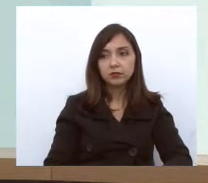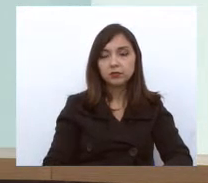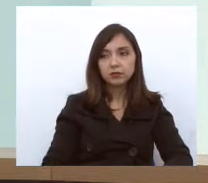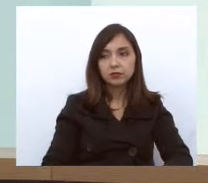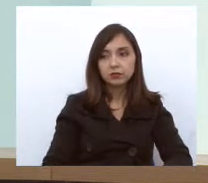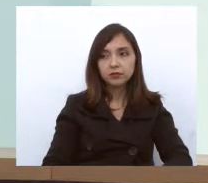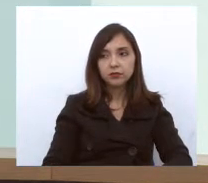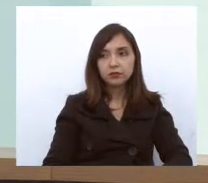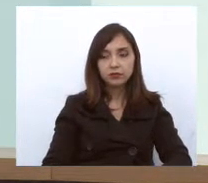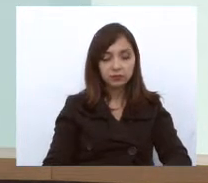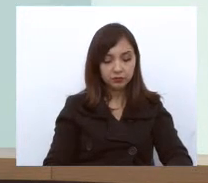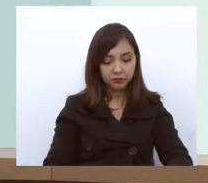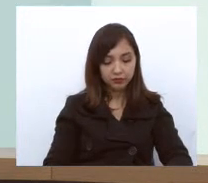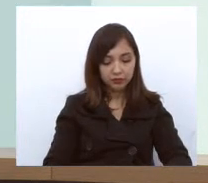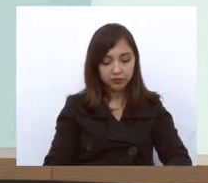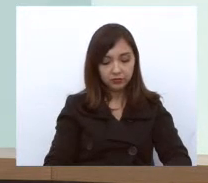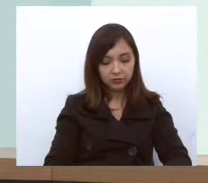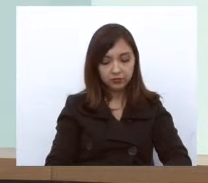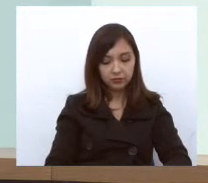revoga?